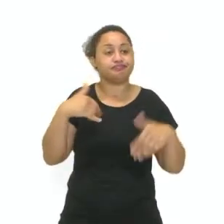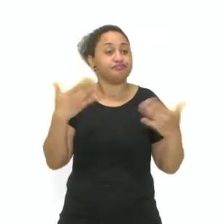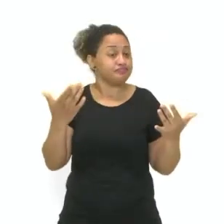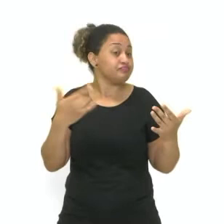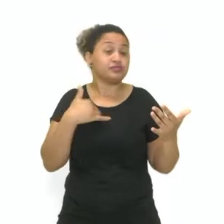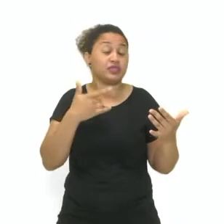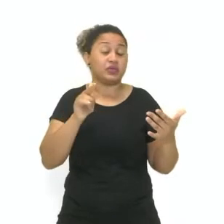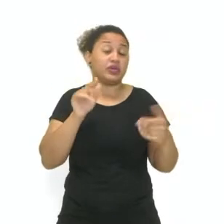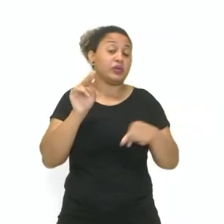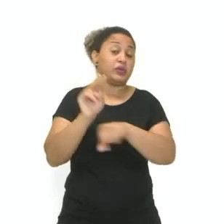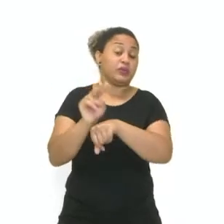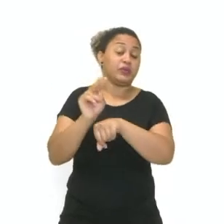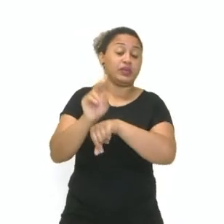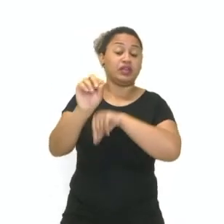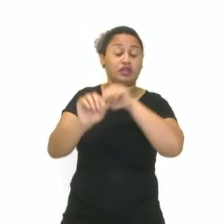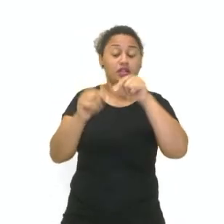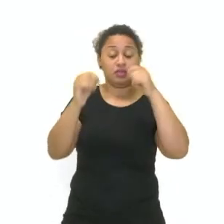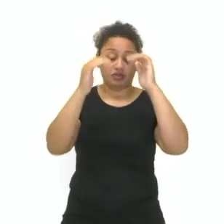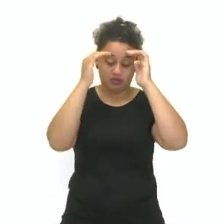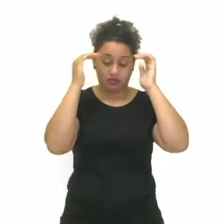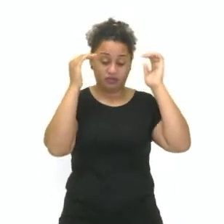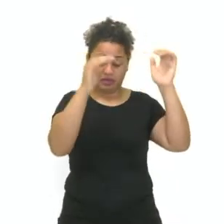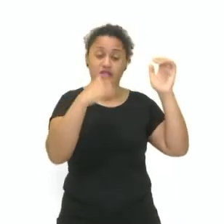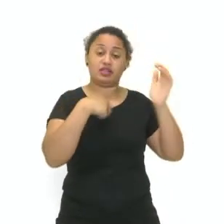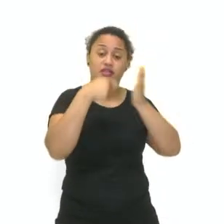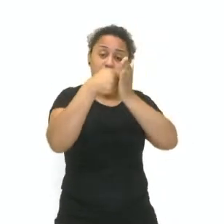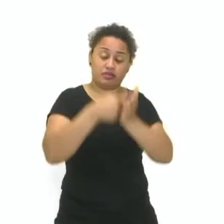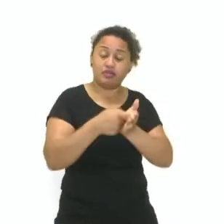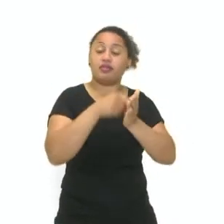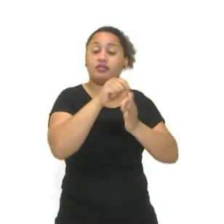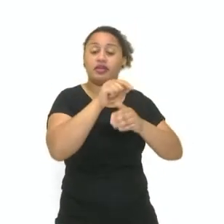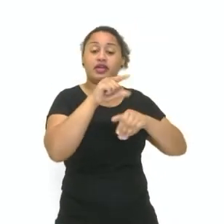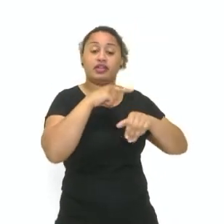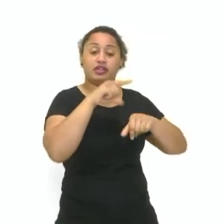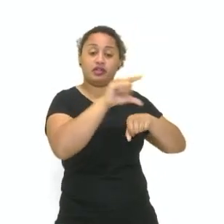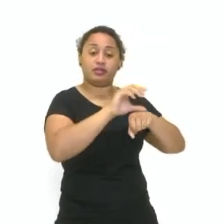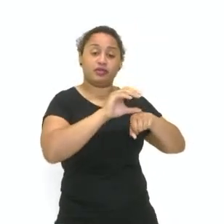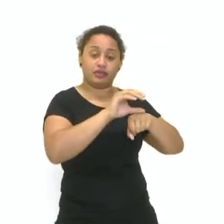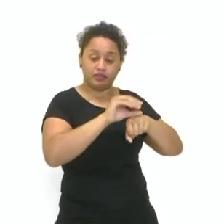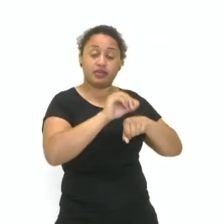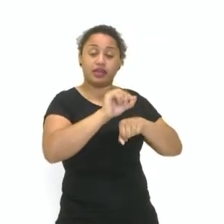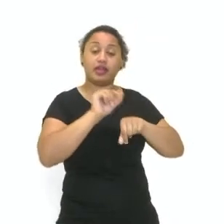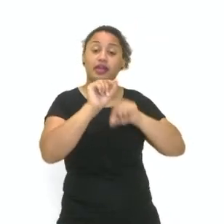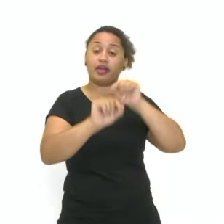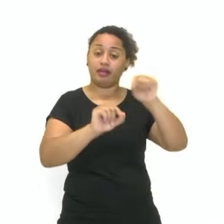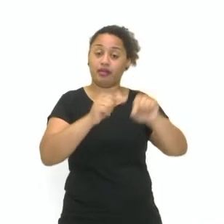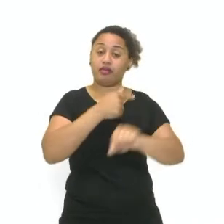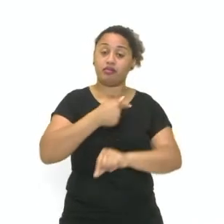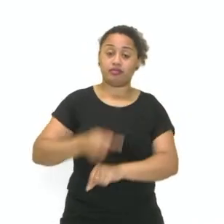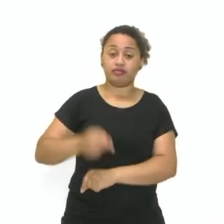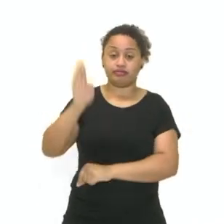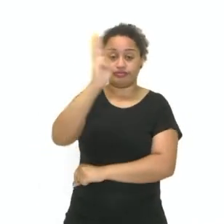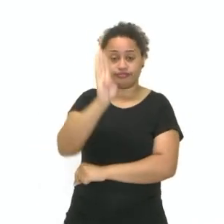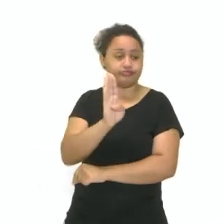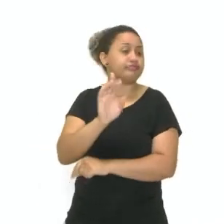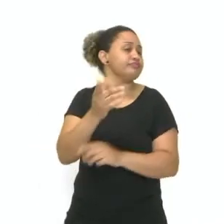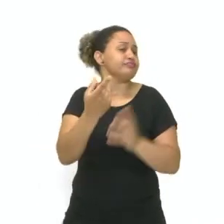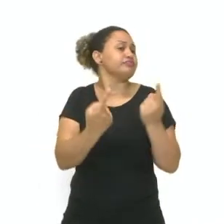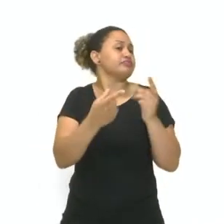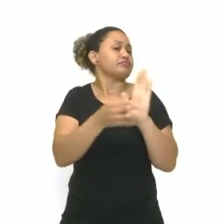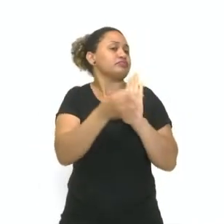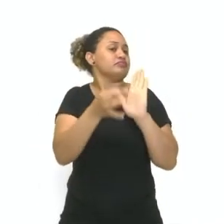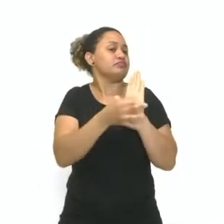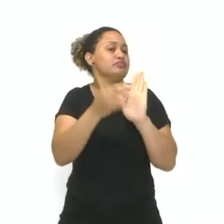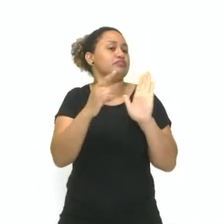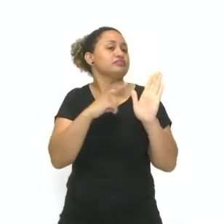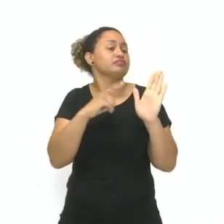quem teria de cumprir o dever constitucional, o Estado brasileiro. Qual o argumento utilizado nesta